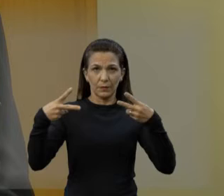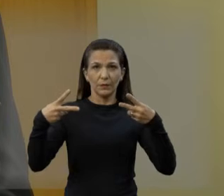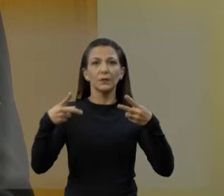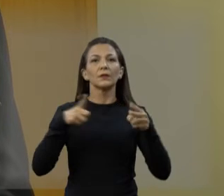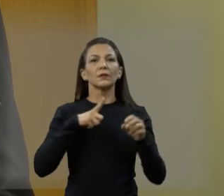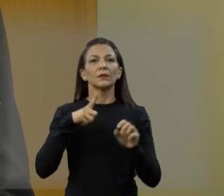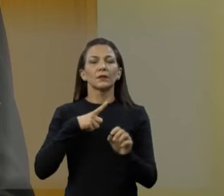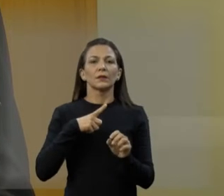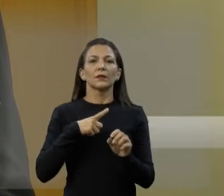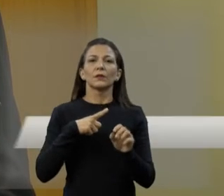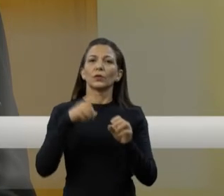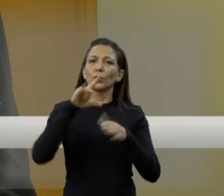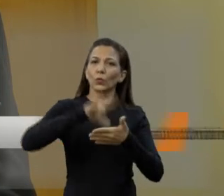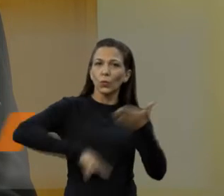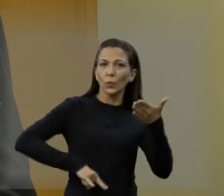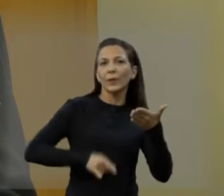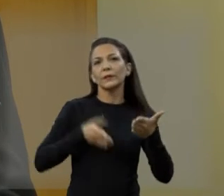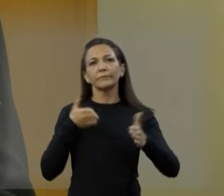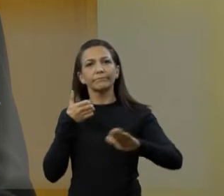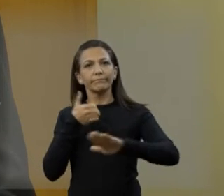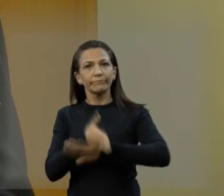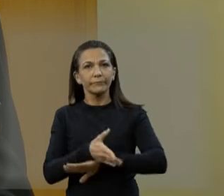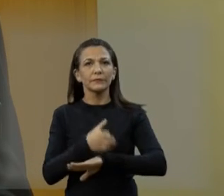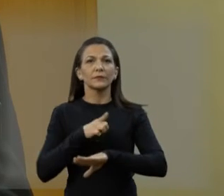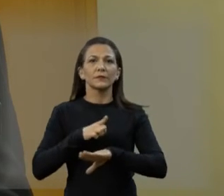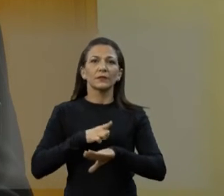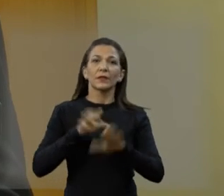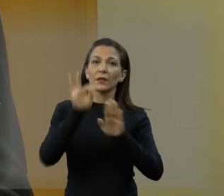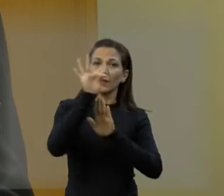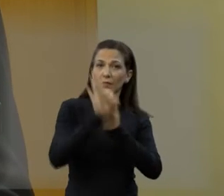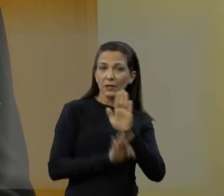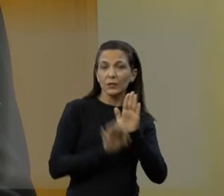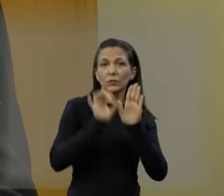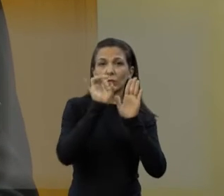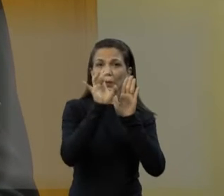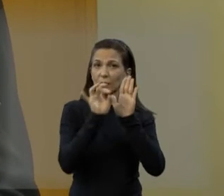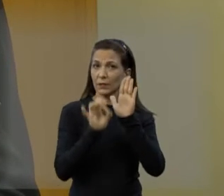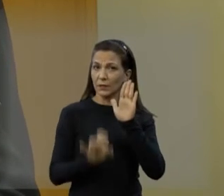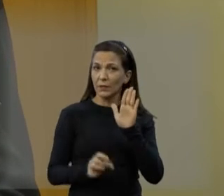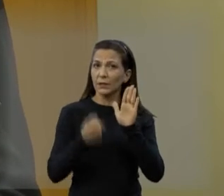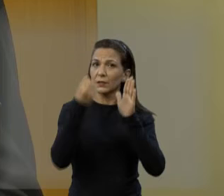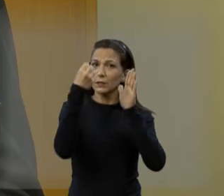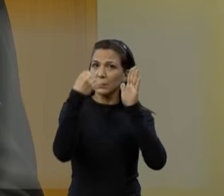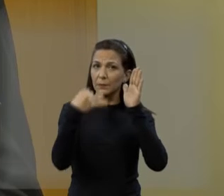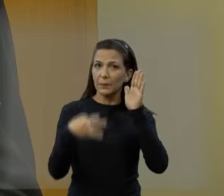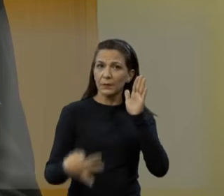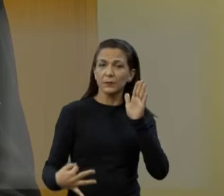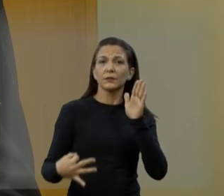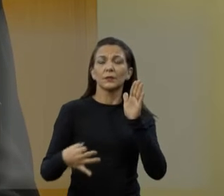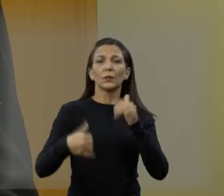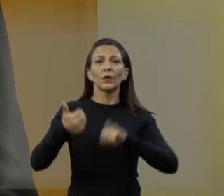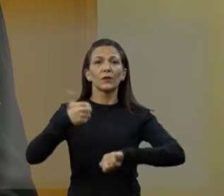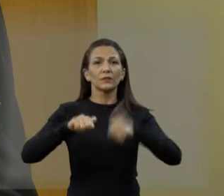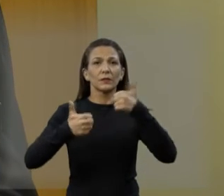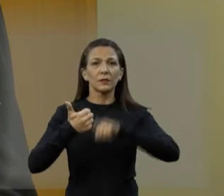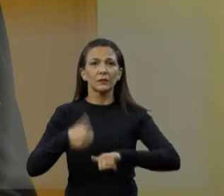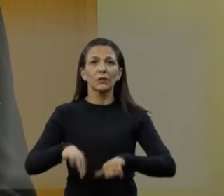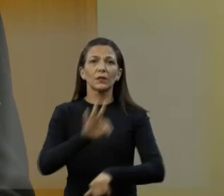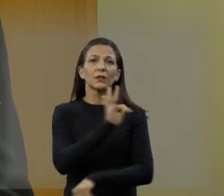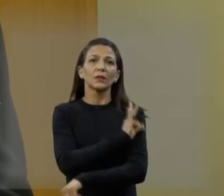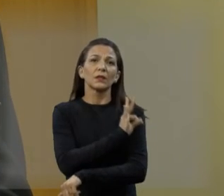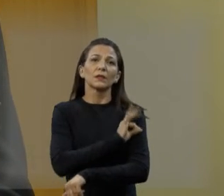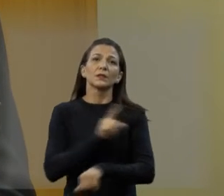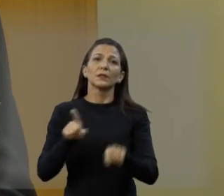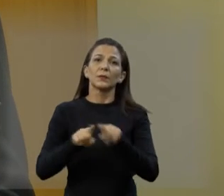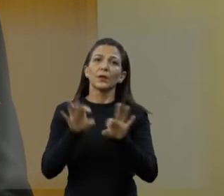links para todos os documentos dos projetos contexto de cá a justificativa pareceres técnicos e